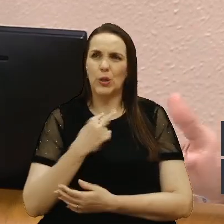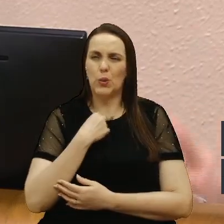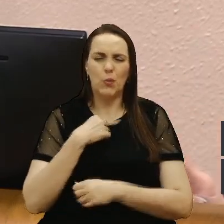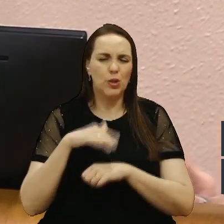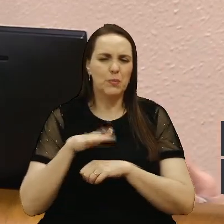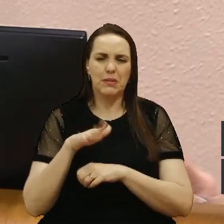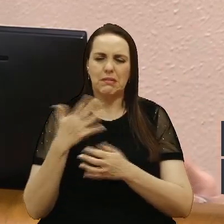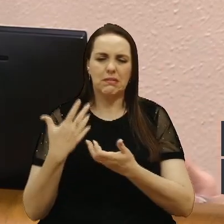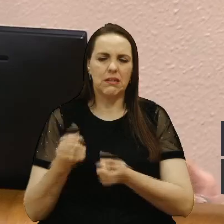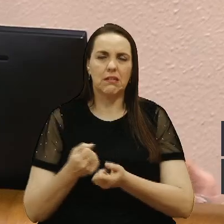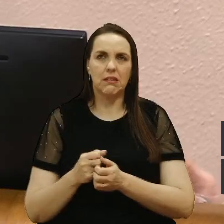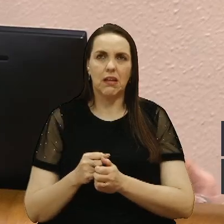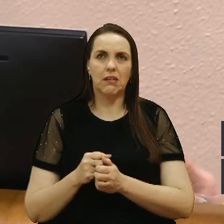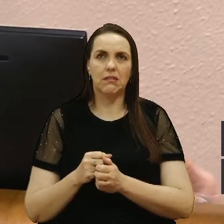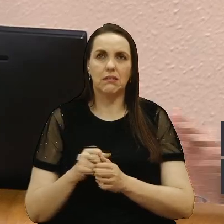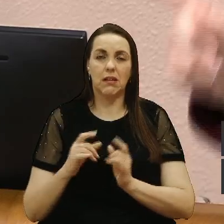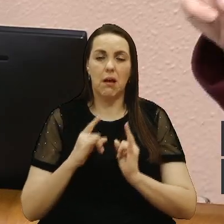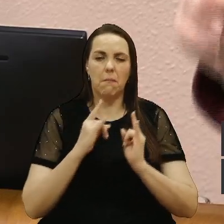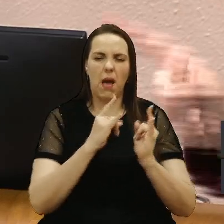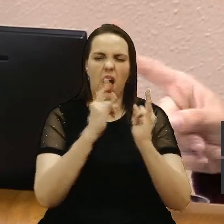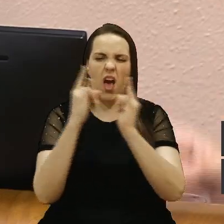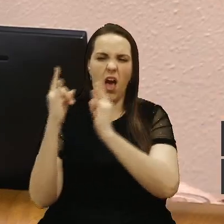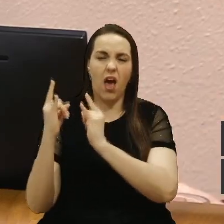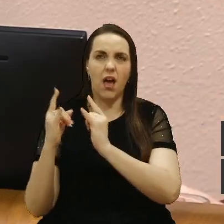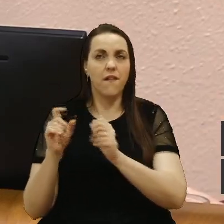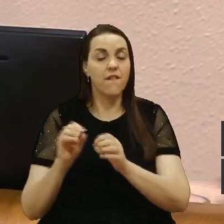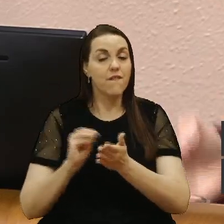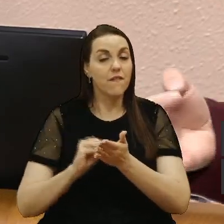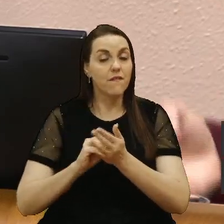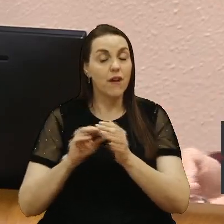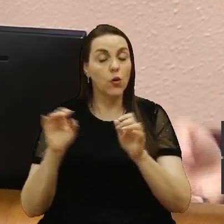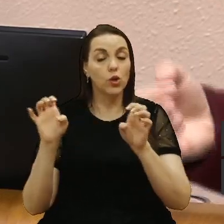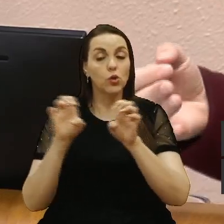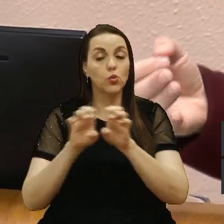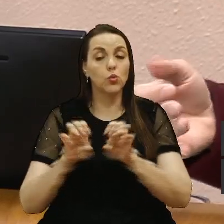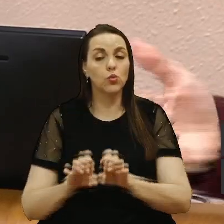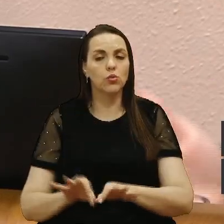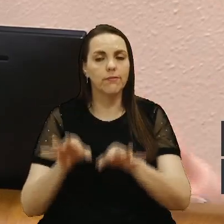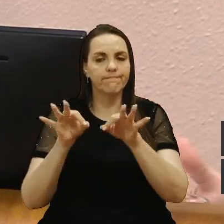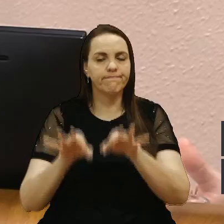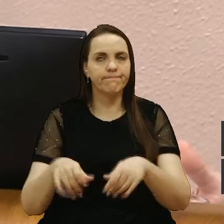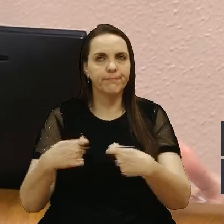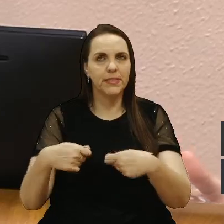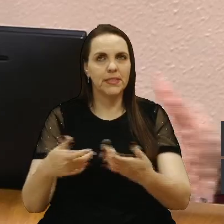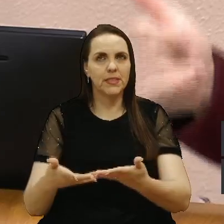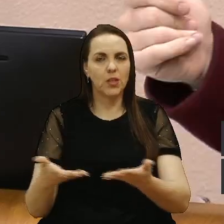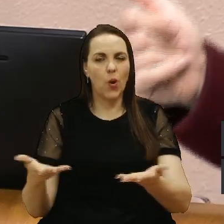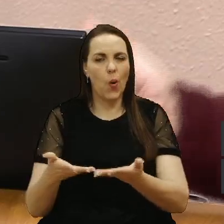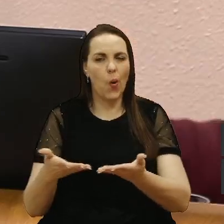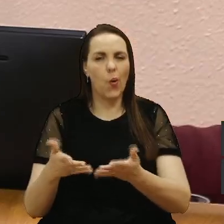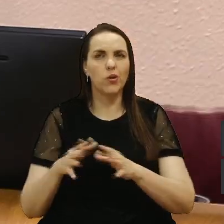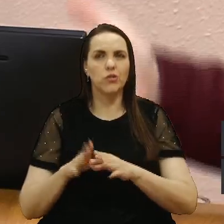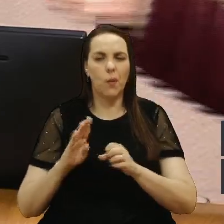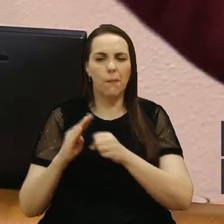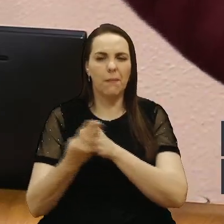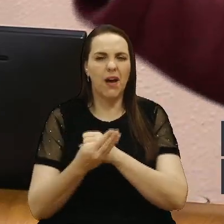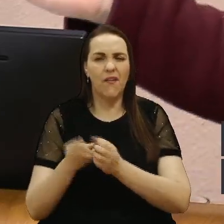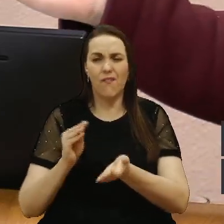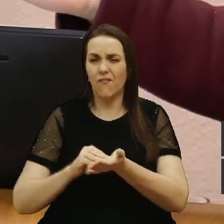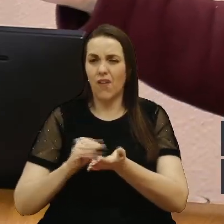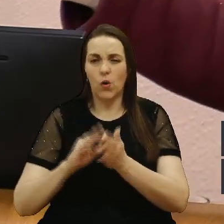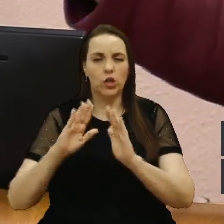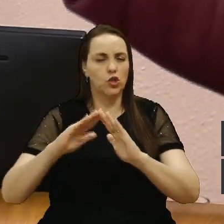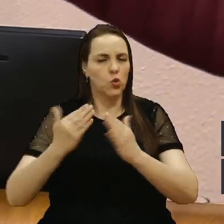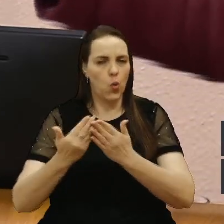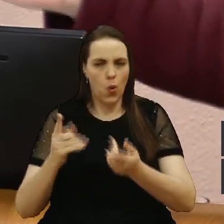tolerar que grandes empreendimentos habitacionais sejam feitos sem a infraestrutura necessária, porque hoje o campus agoniza com a falta de escola, com a falta